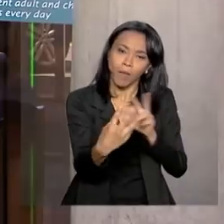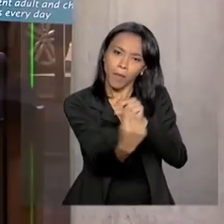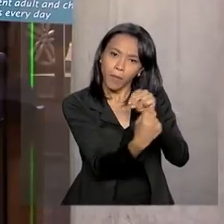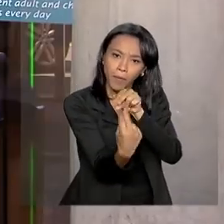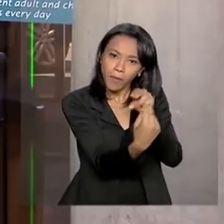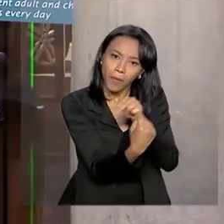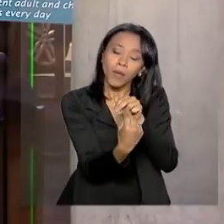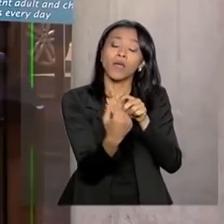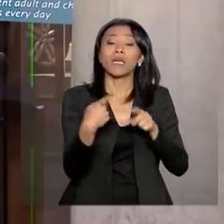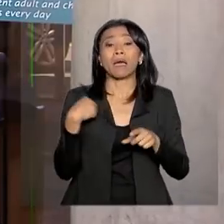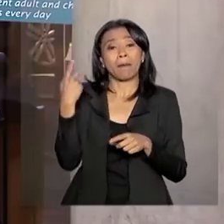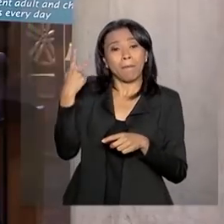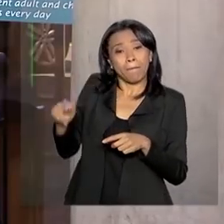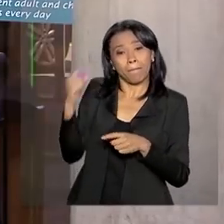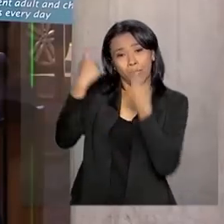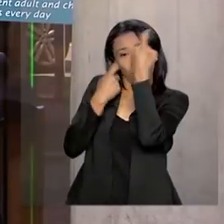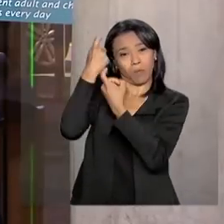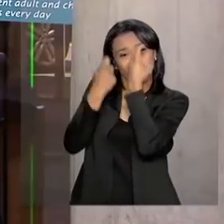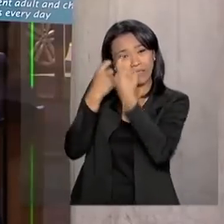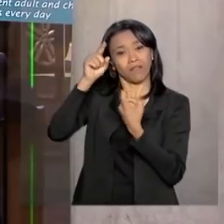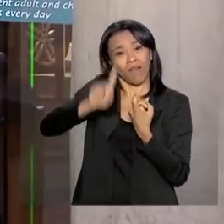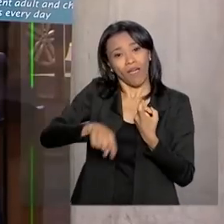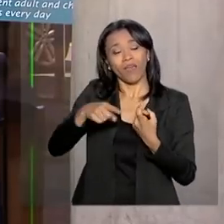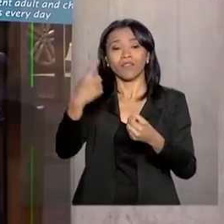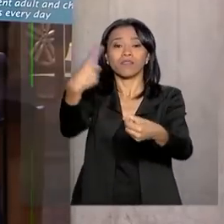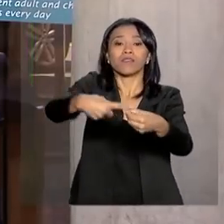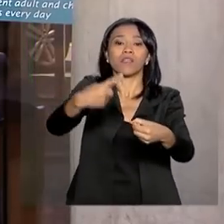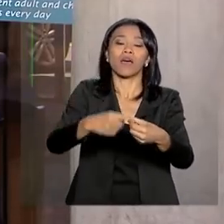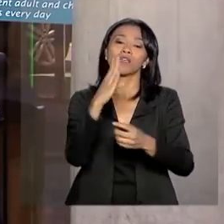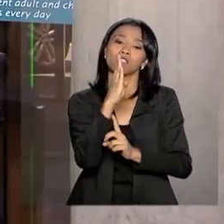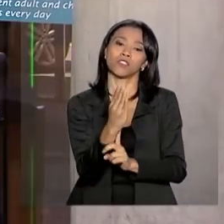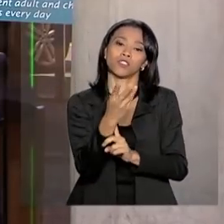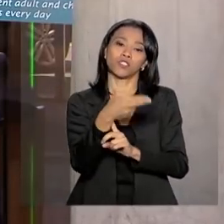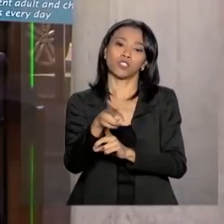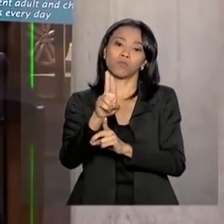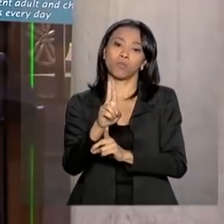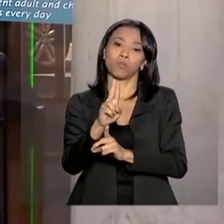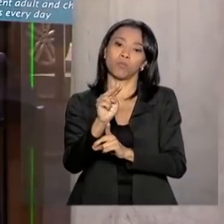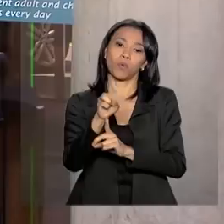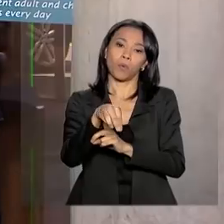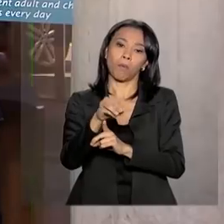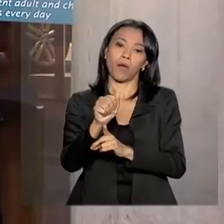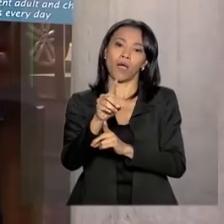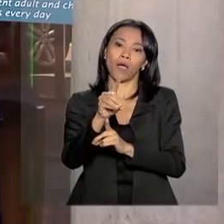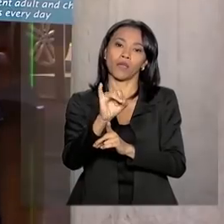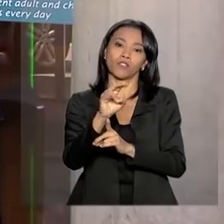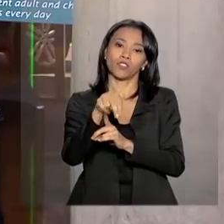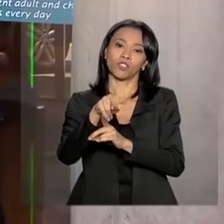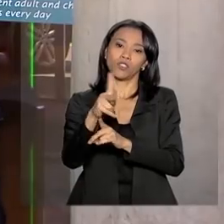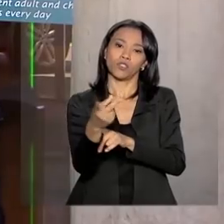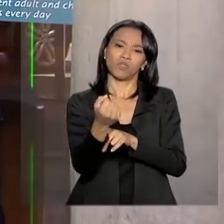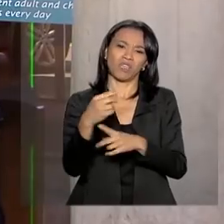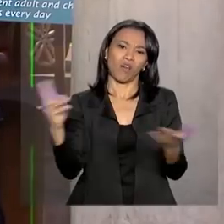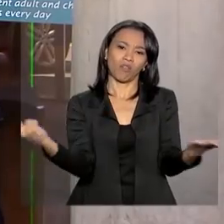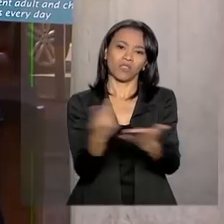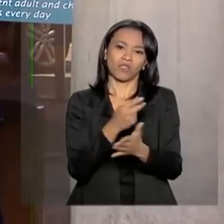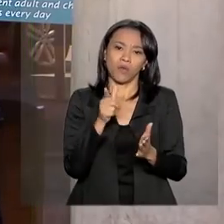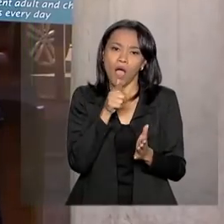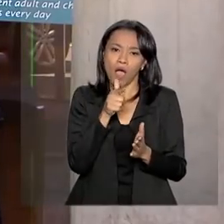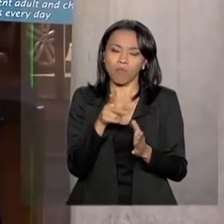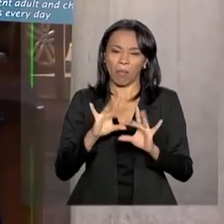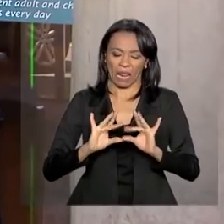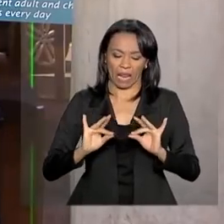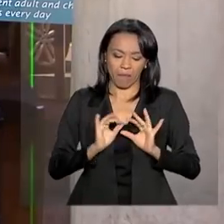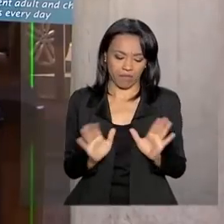Jair Bolsonaro é justamente a situação de Brumadinho, já que houve o rompimento da barragem durante o fim de semana. O presidente